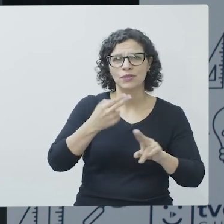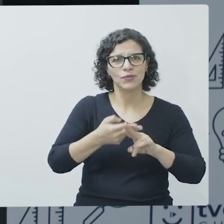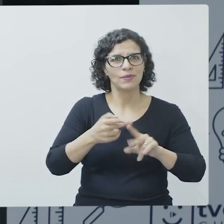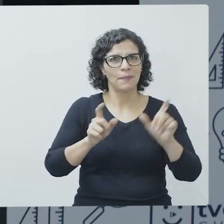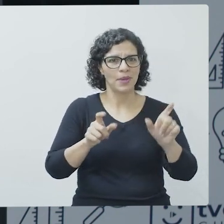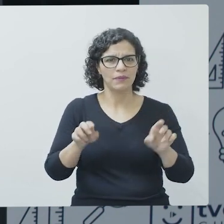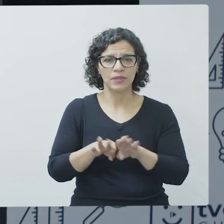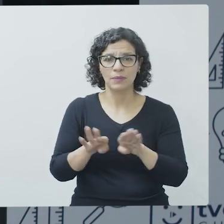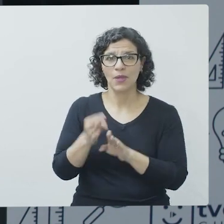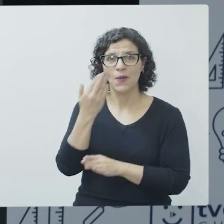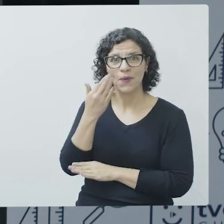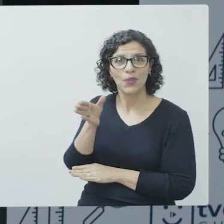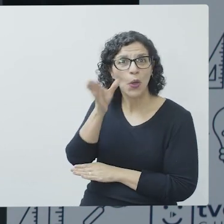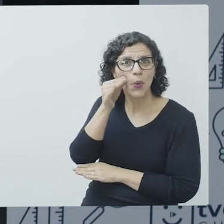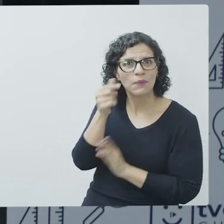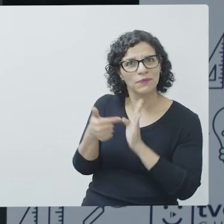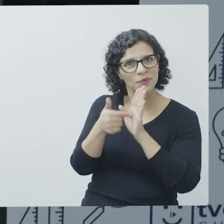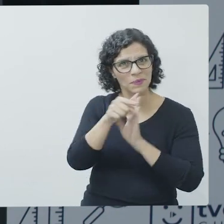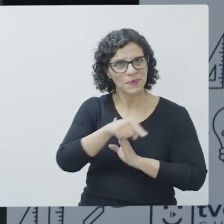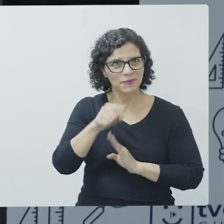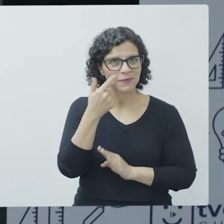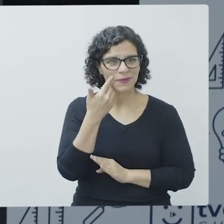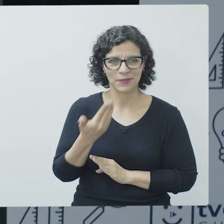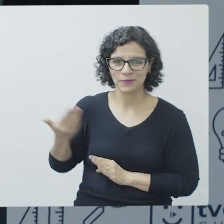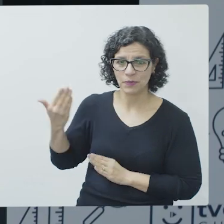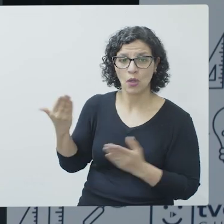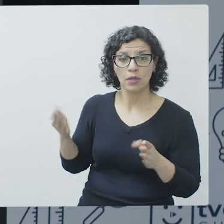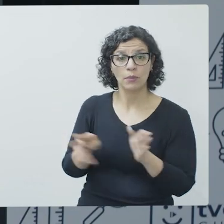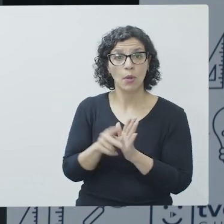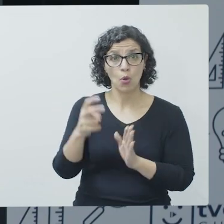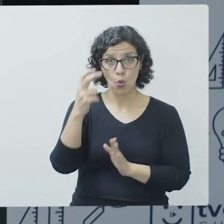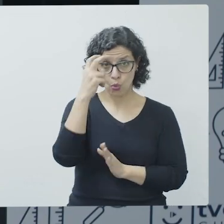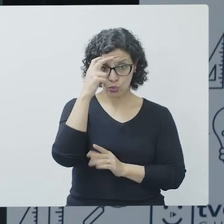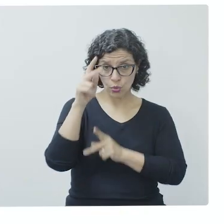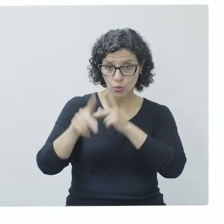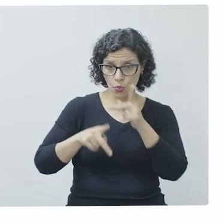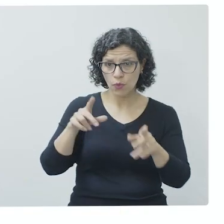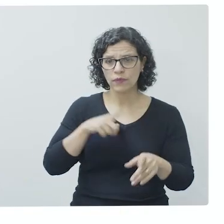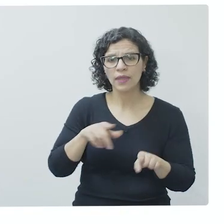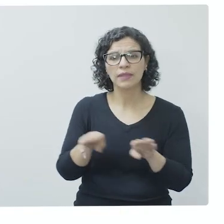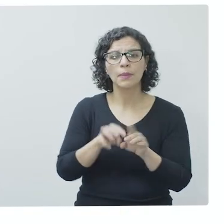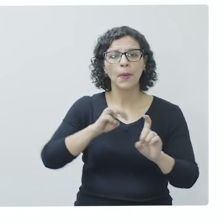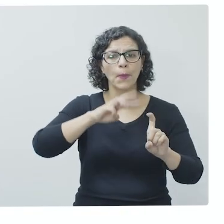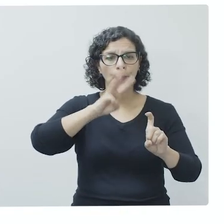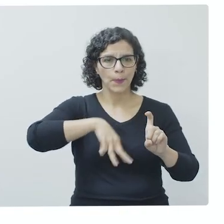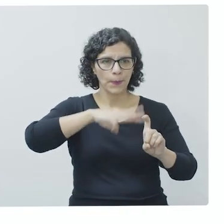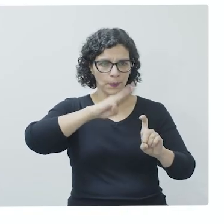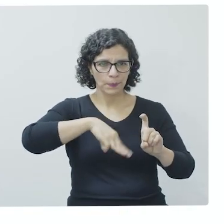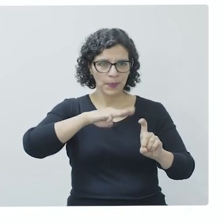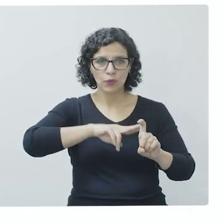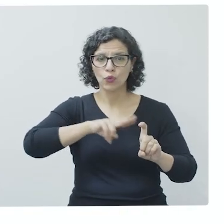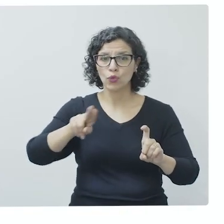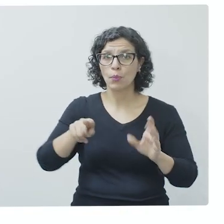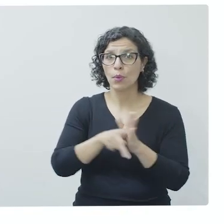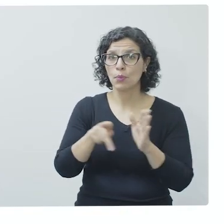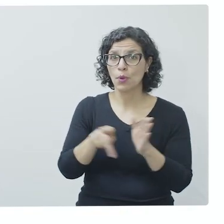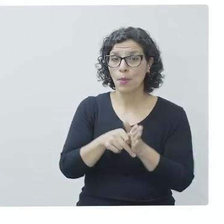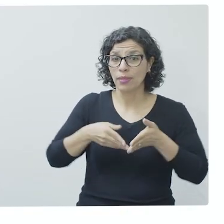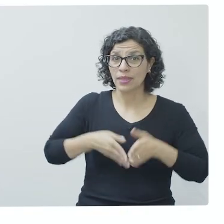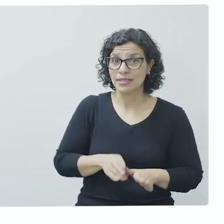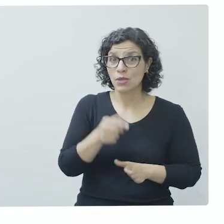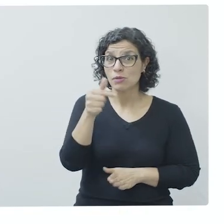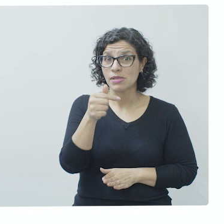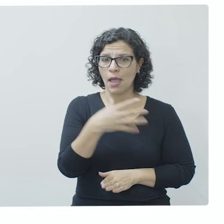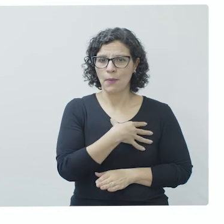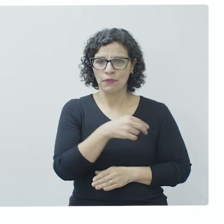nós terminarmos, eu trouxe para vocês uma curiosidade. Olha só, na cultura popular, existe um mito sobre o nascimento